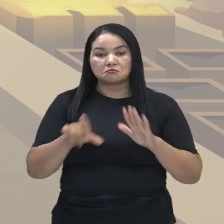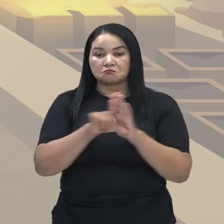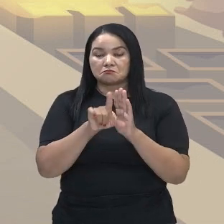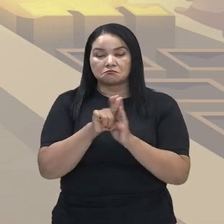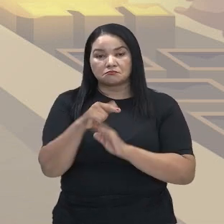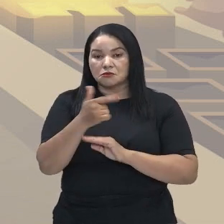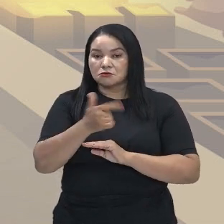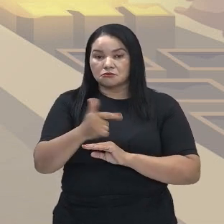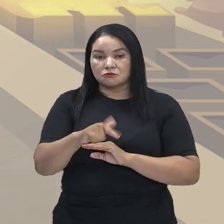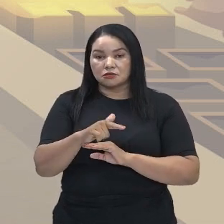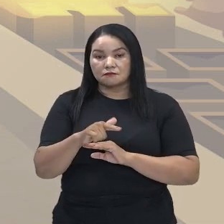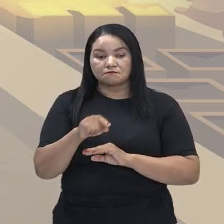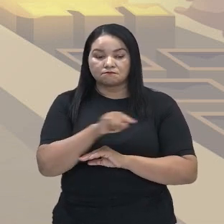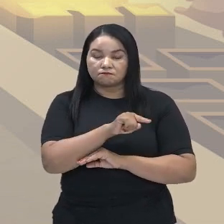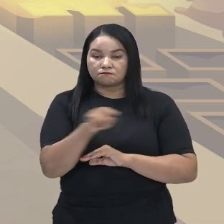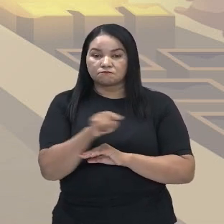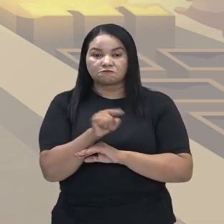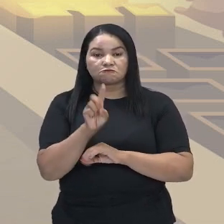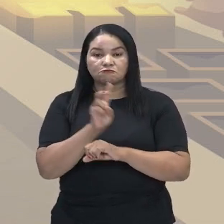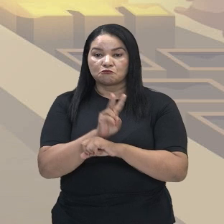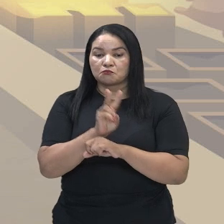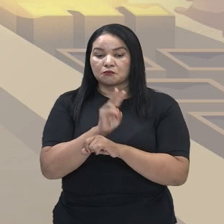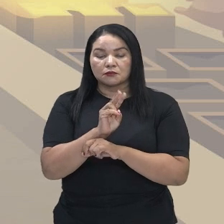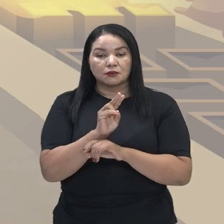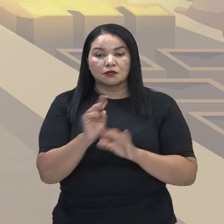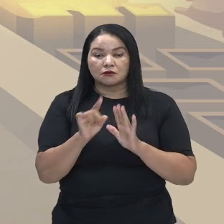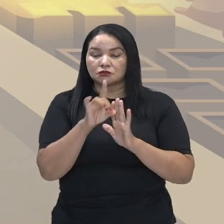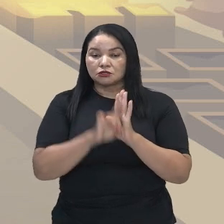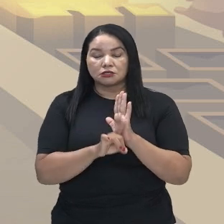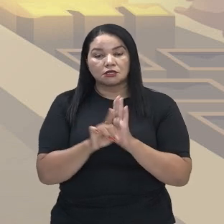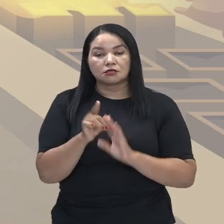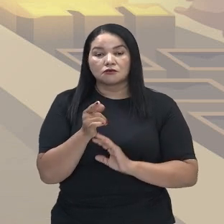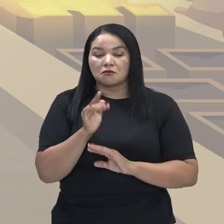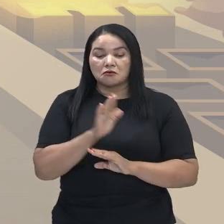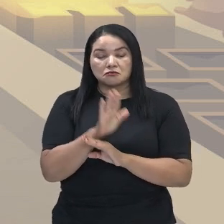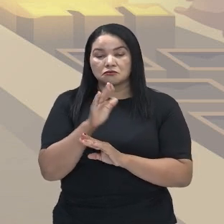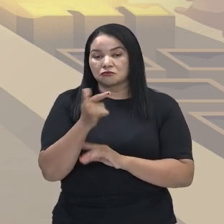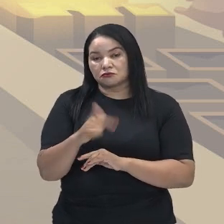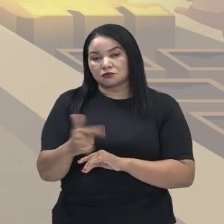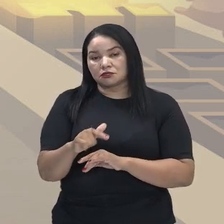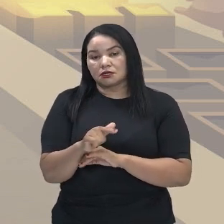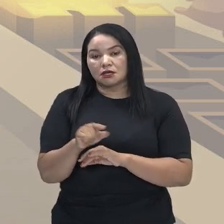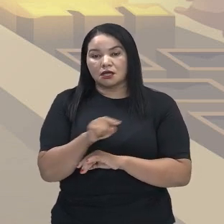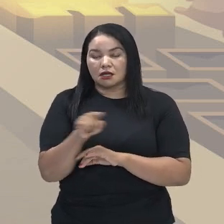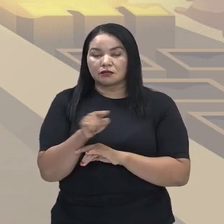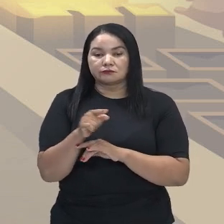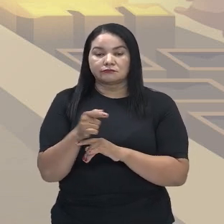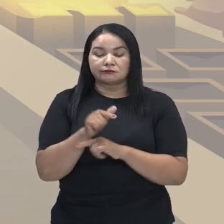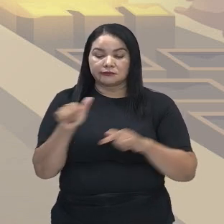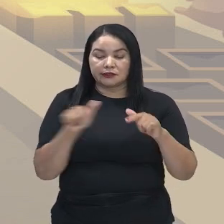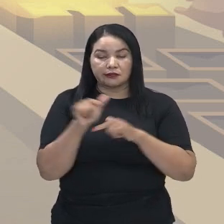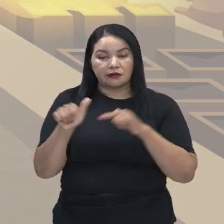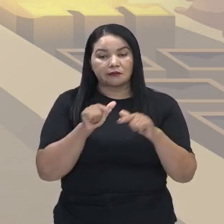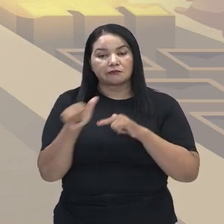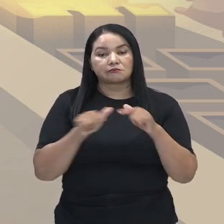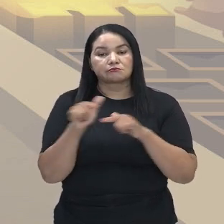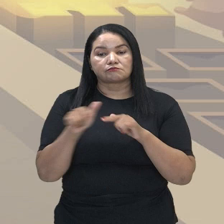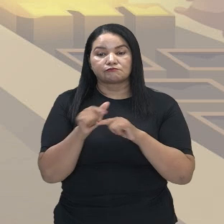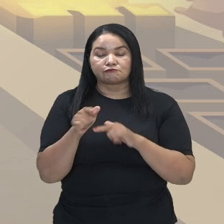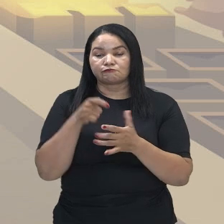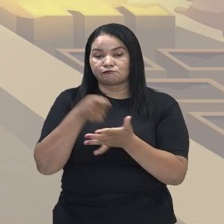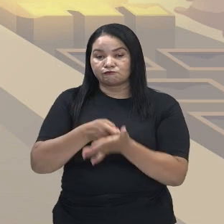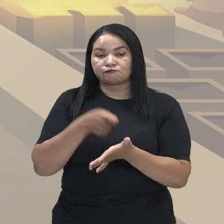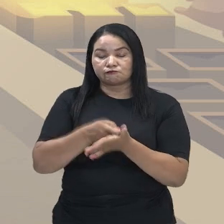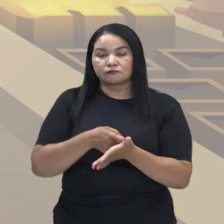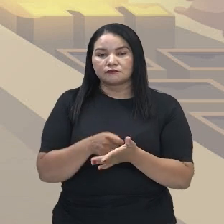estavam despossuídos de todos esses direitos e sujeitos a essas explorações. Aí você perguntar,